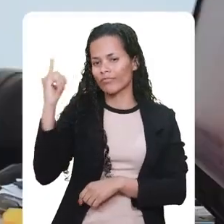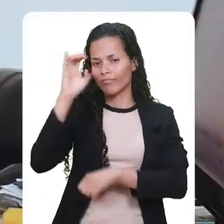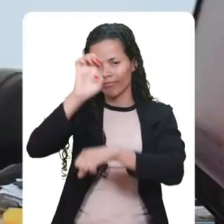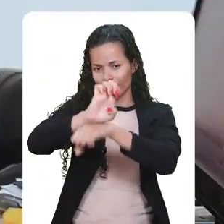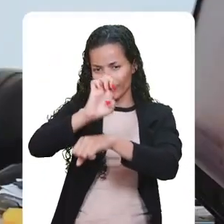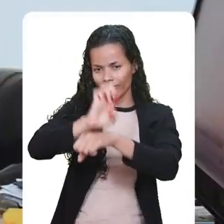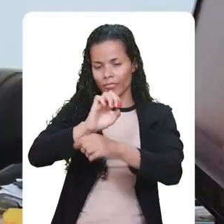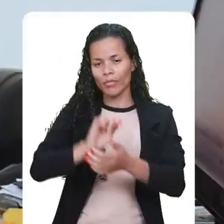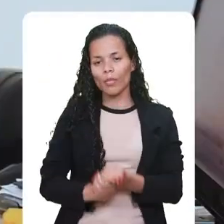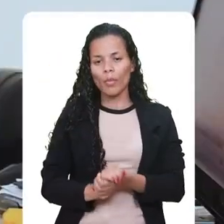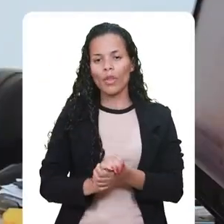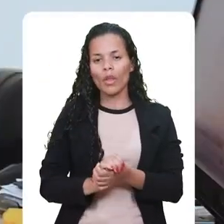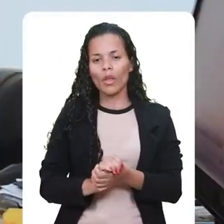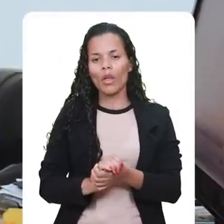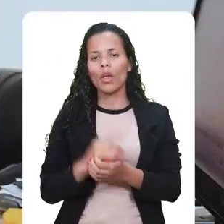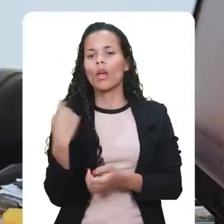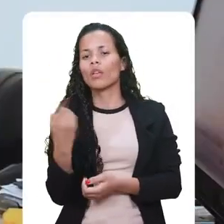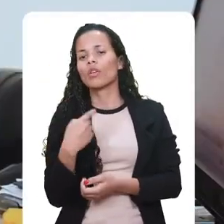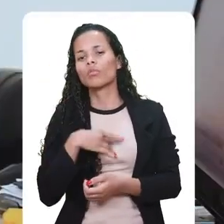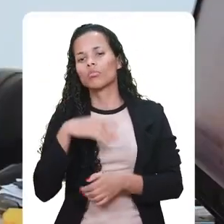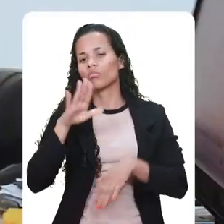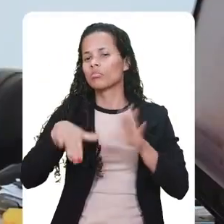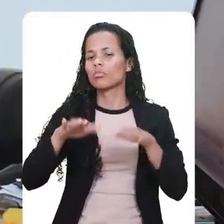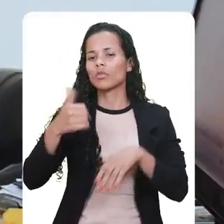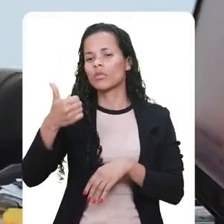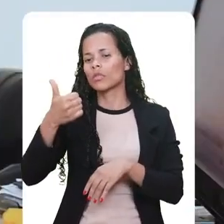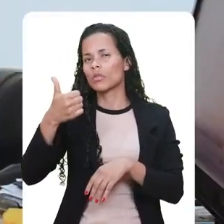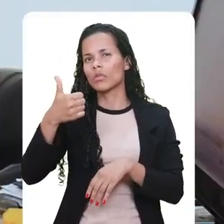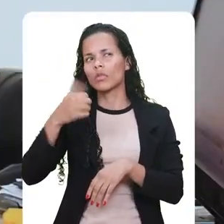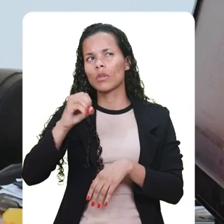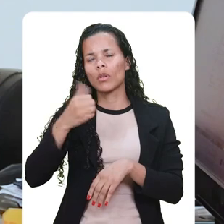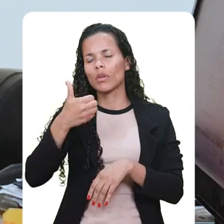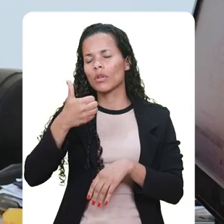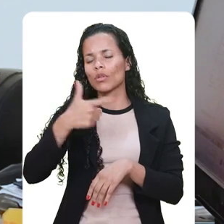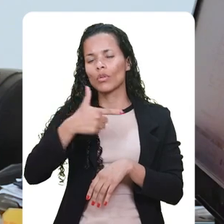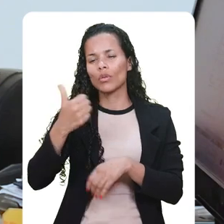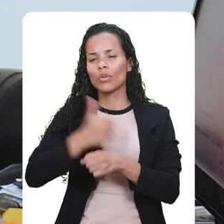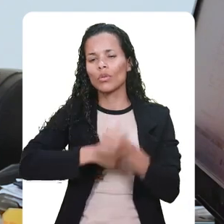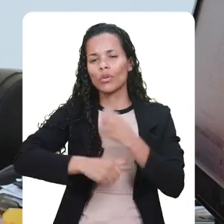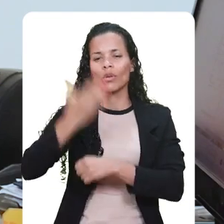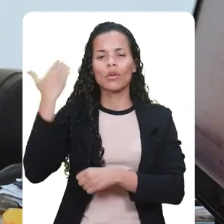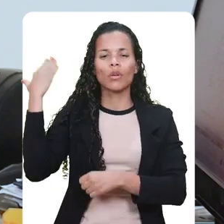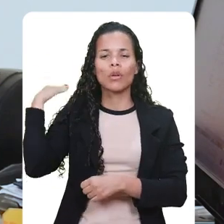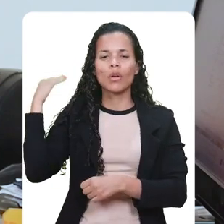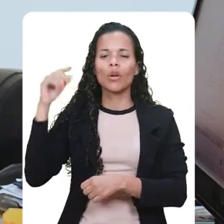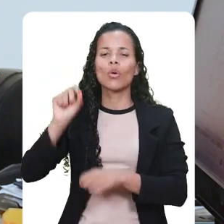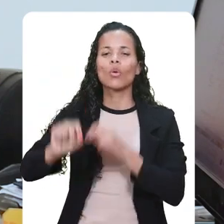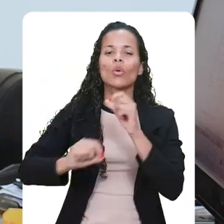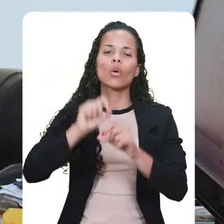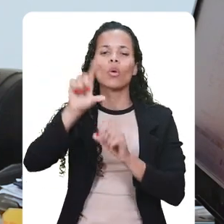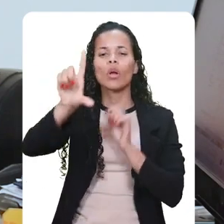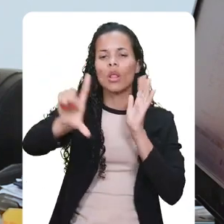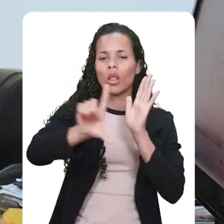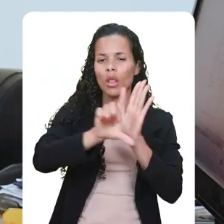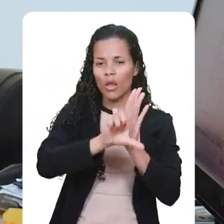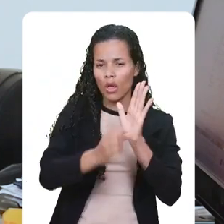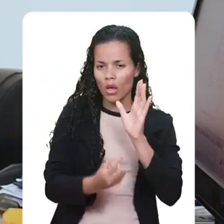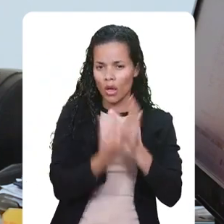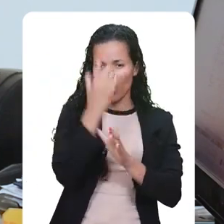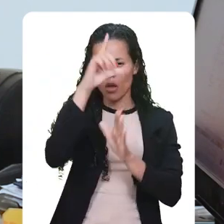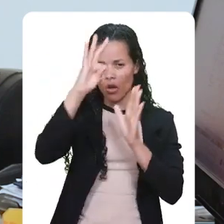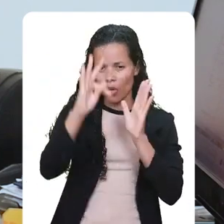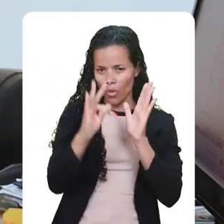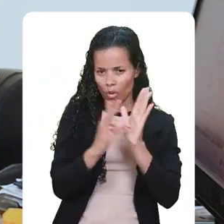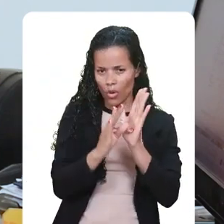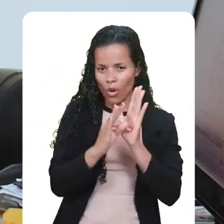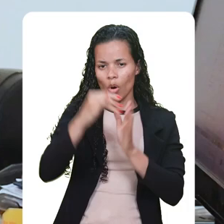Estado. A gente tem aí mais ou menos 10, 12 anos atrás, foi feito inclusive uma lei que se criou no município